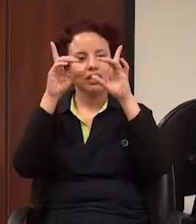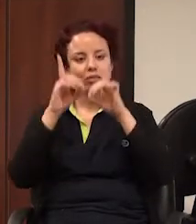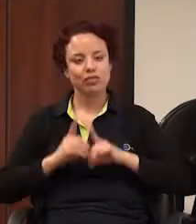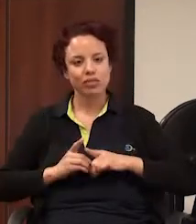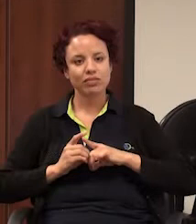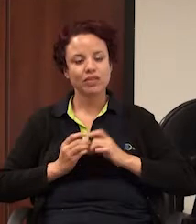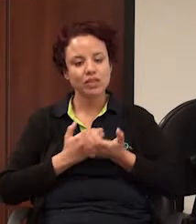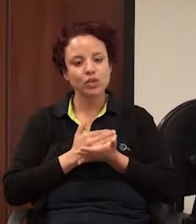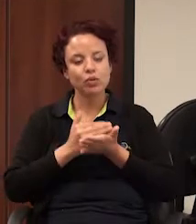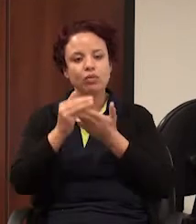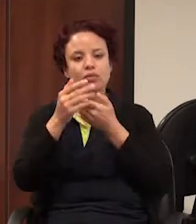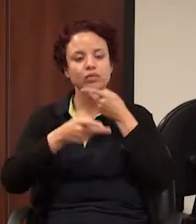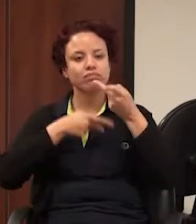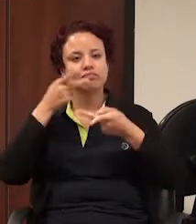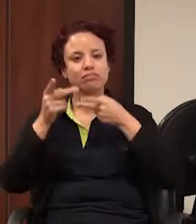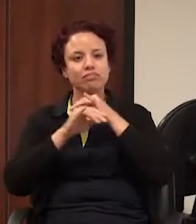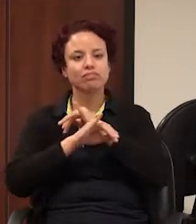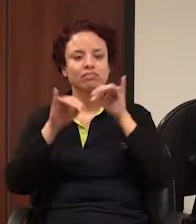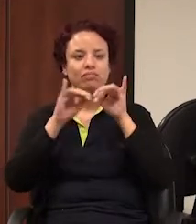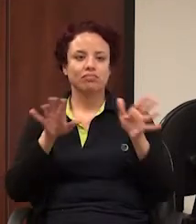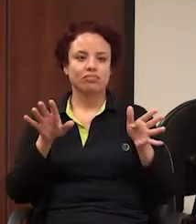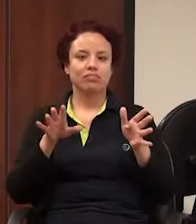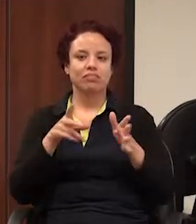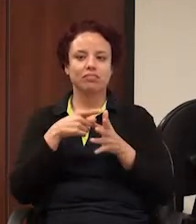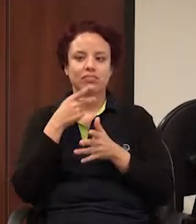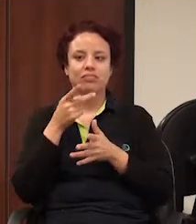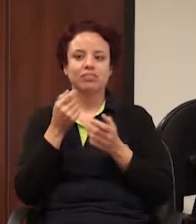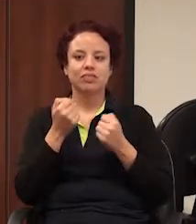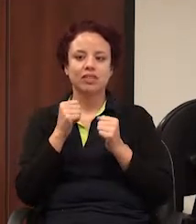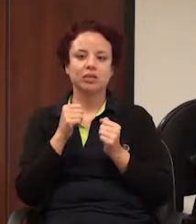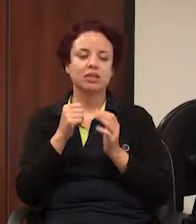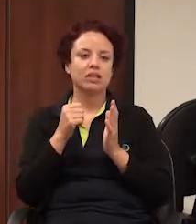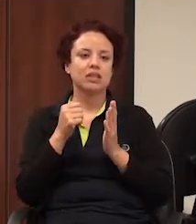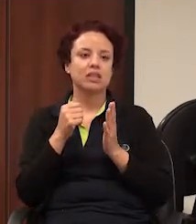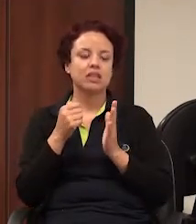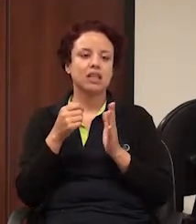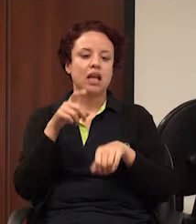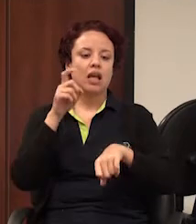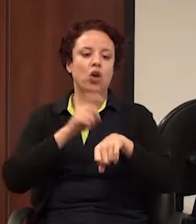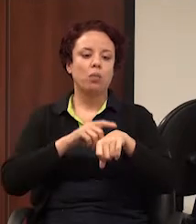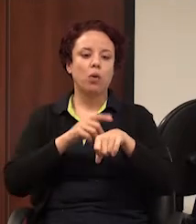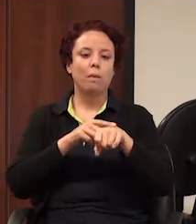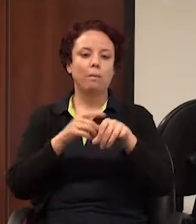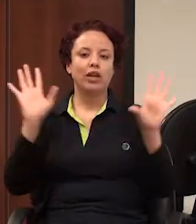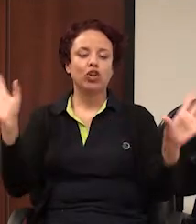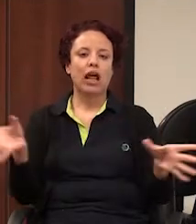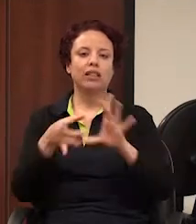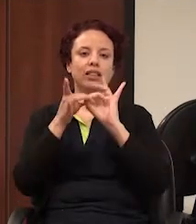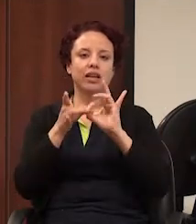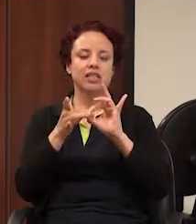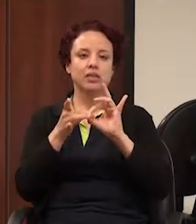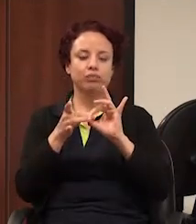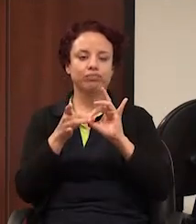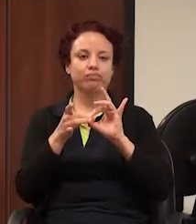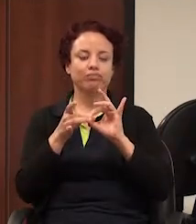porque se falava na tal ou demarcado o momento como o momento da integração. Ou seja,